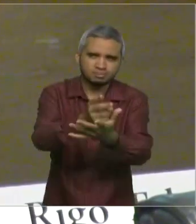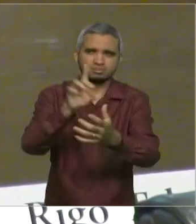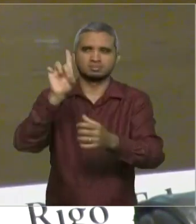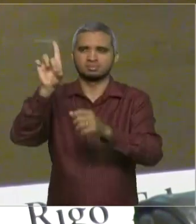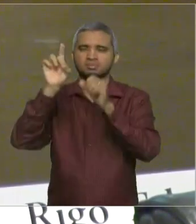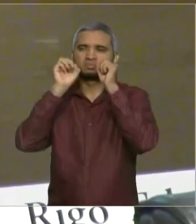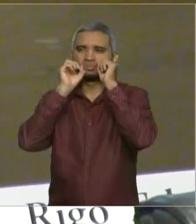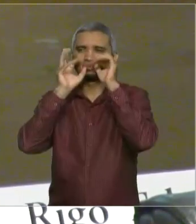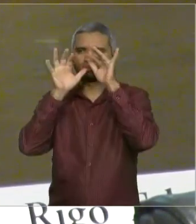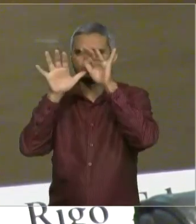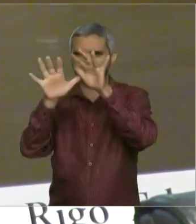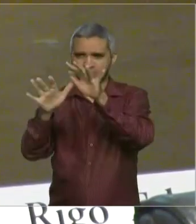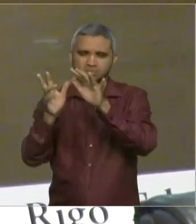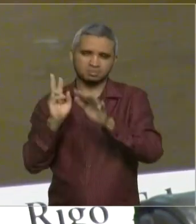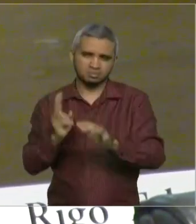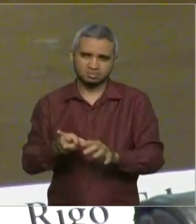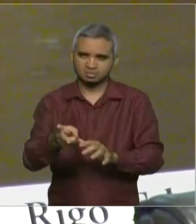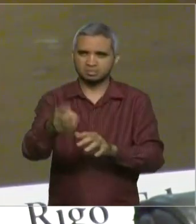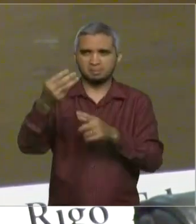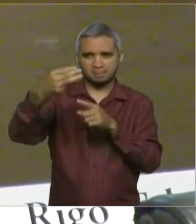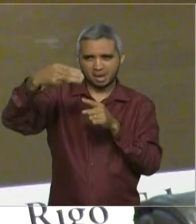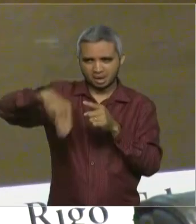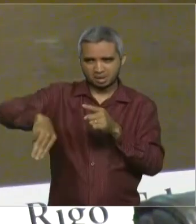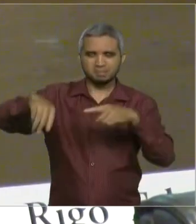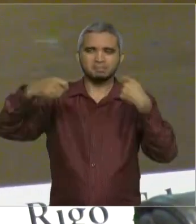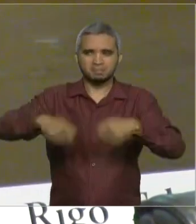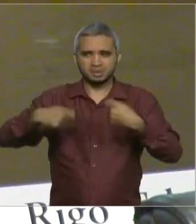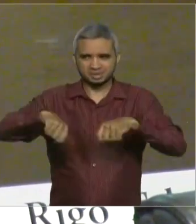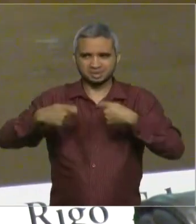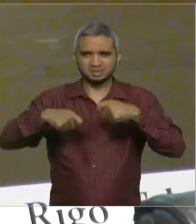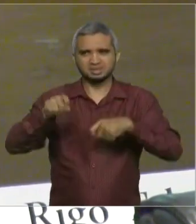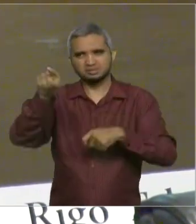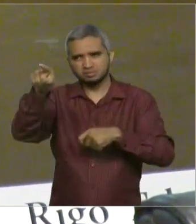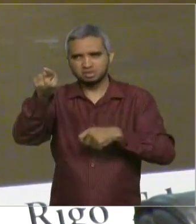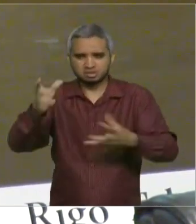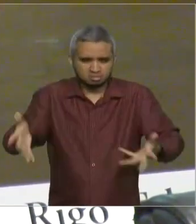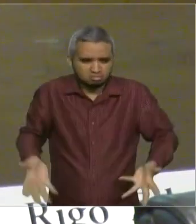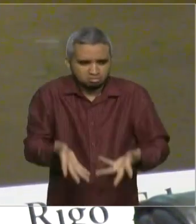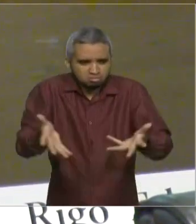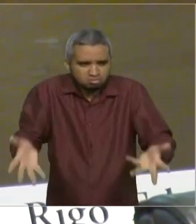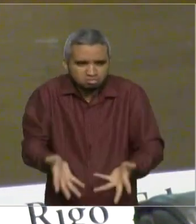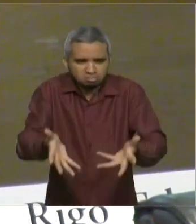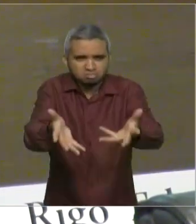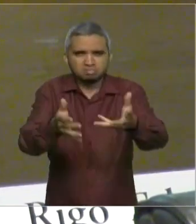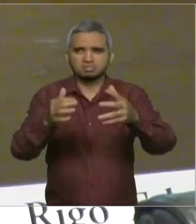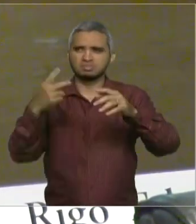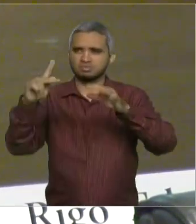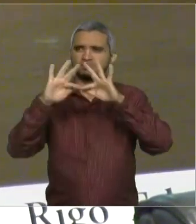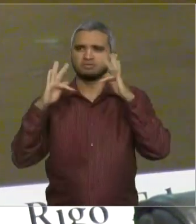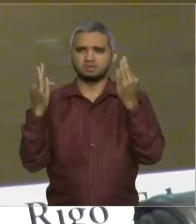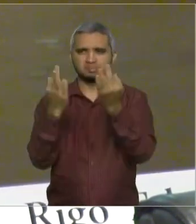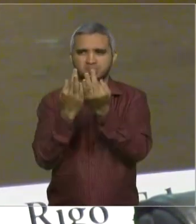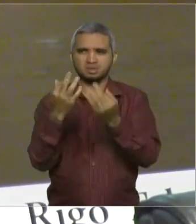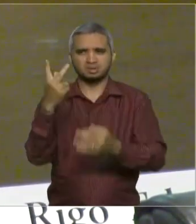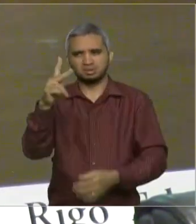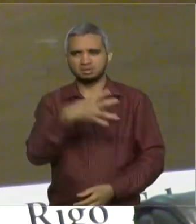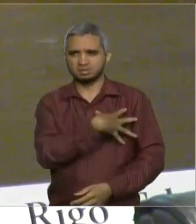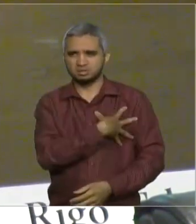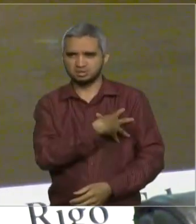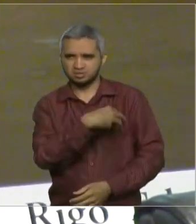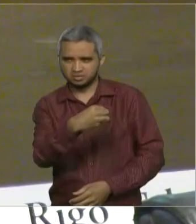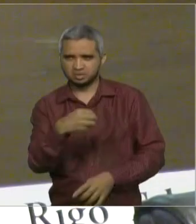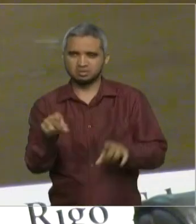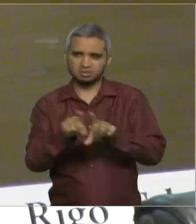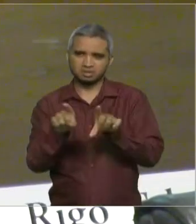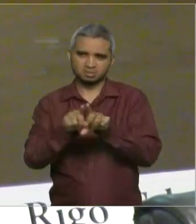continue a lhe abençoar, que o Maranhão precisa muito de Vossa Excelência, seus familiares, seus filhos, e seus